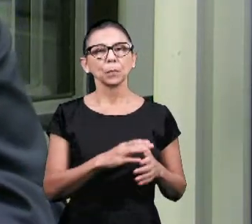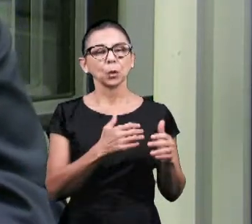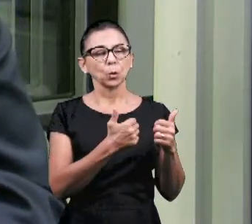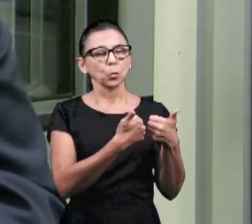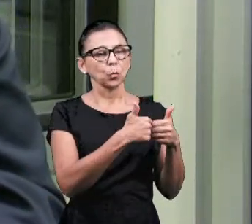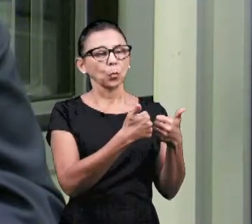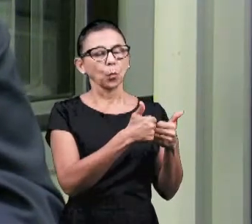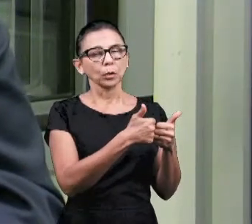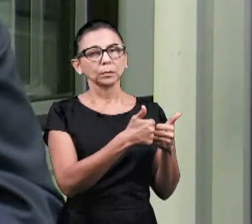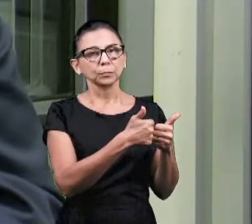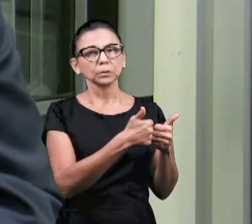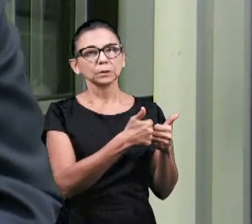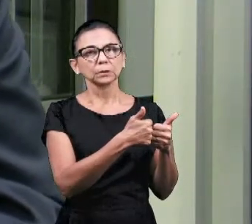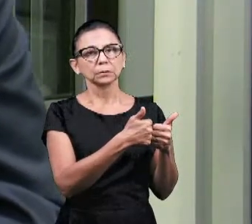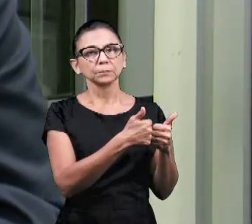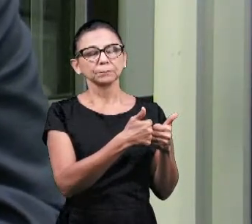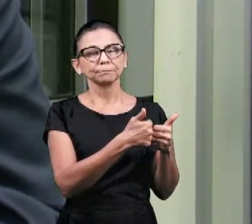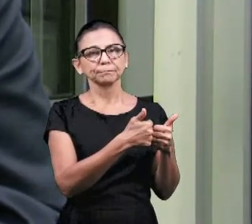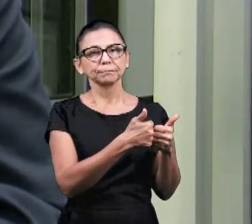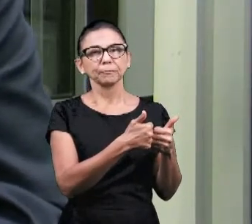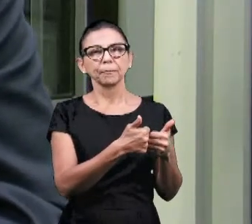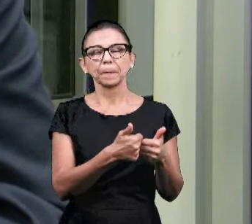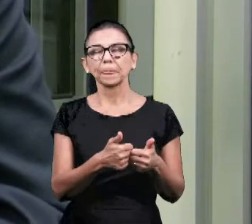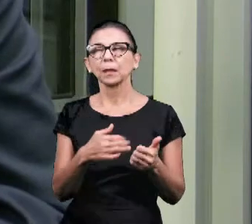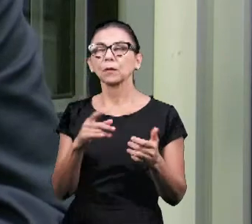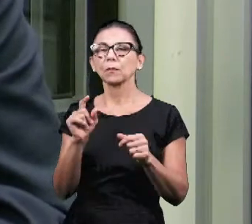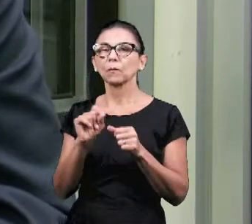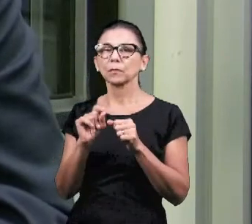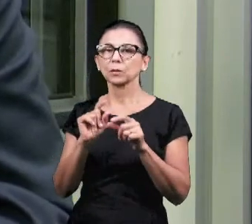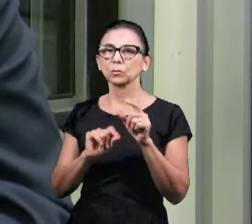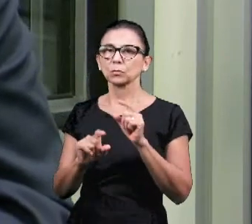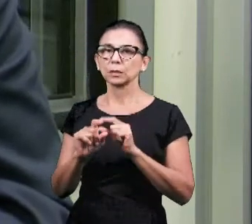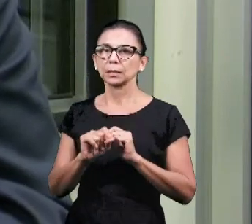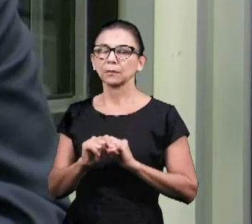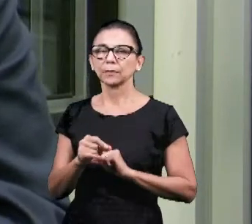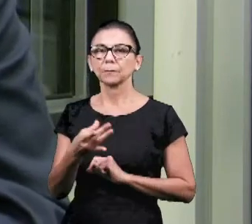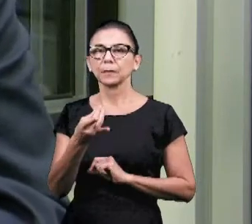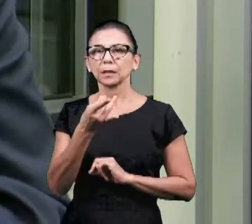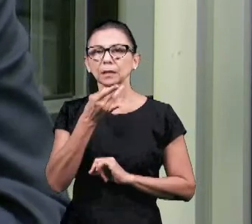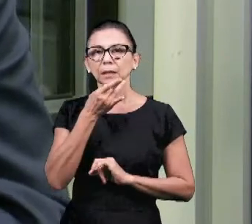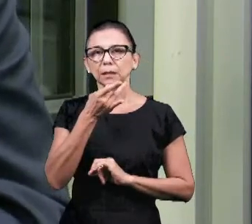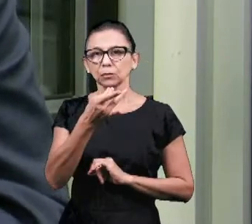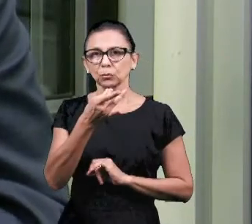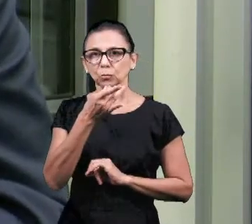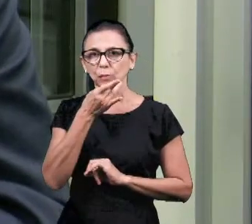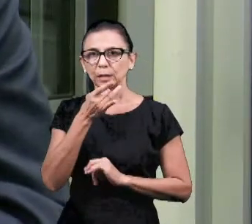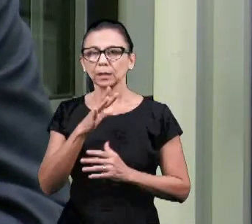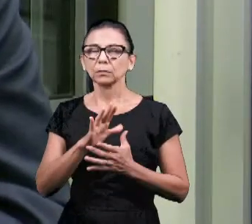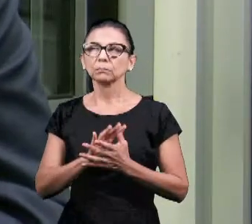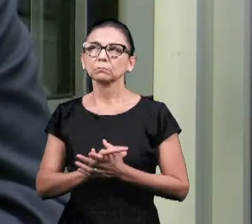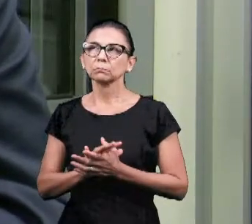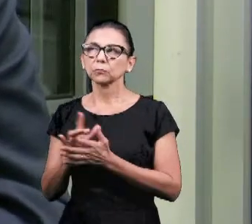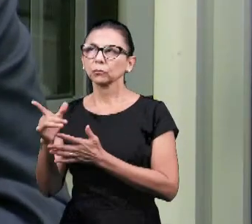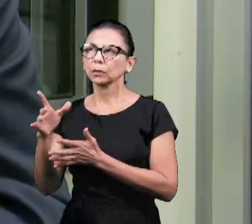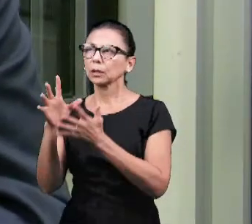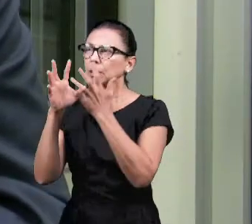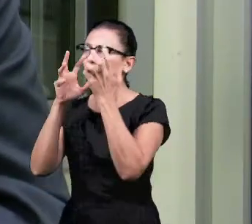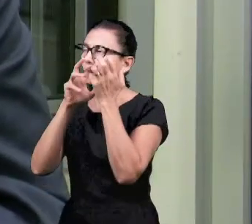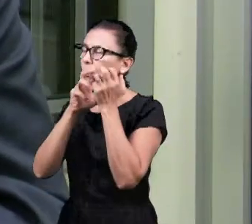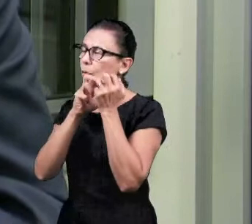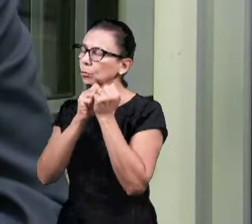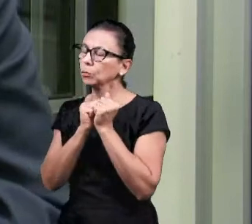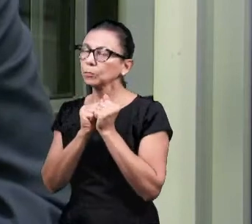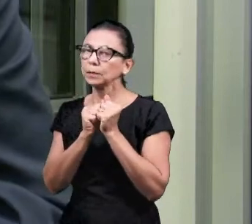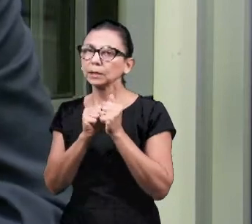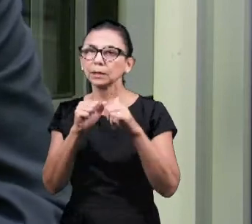eu tive que fazer? Eu tive que ir para Cachoeiro, dormir lá de sexta para sábado e pegar um ônibus lá na garagem